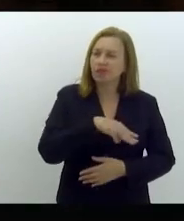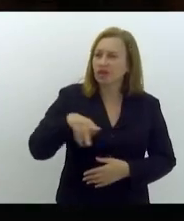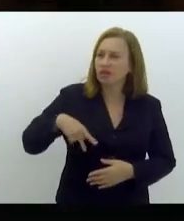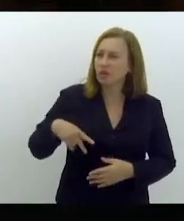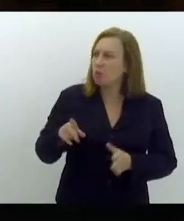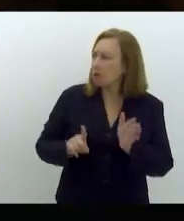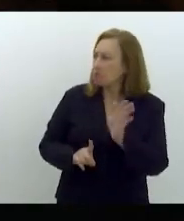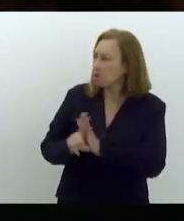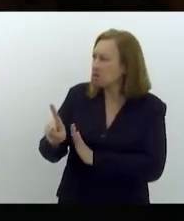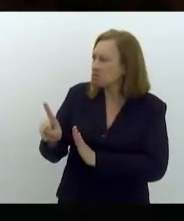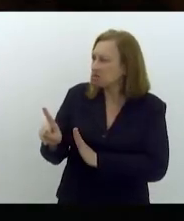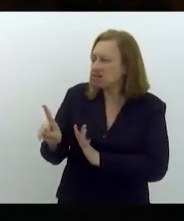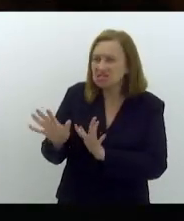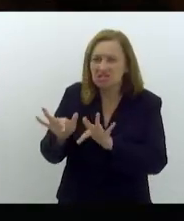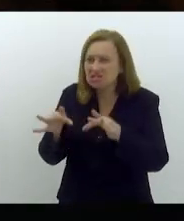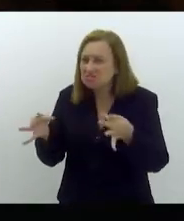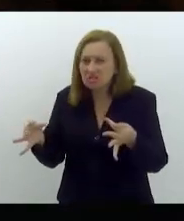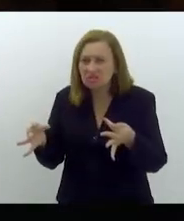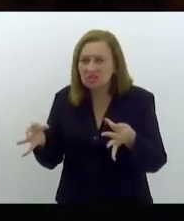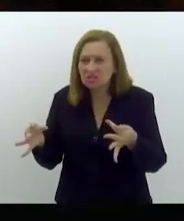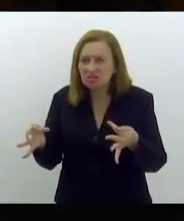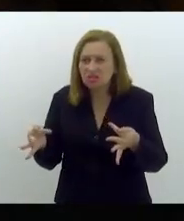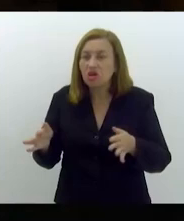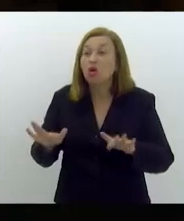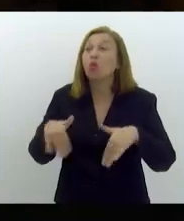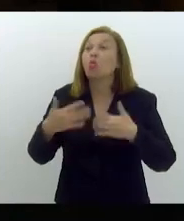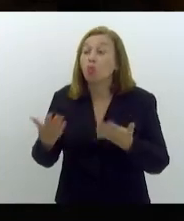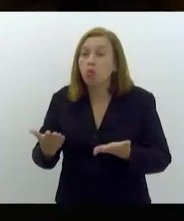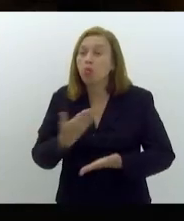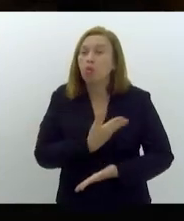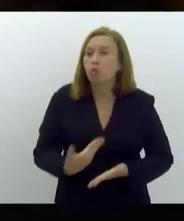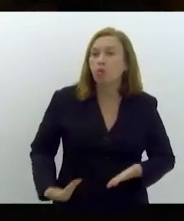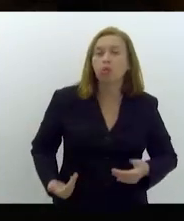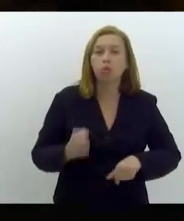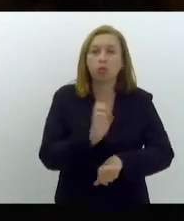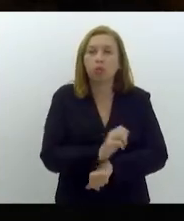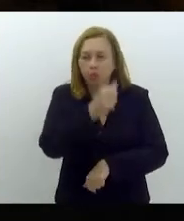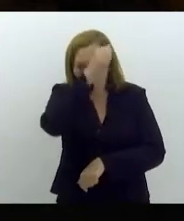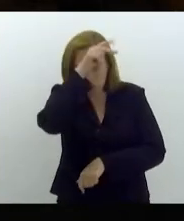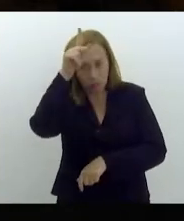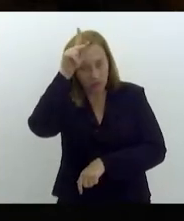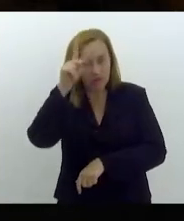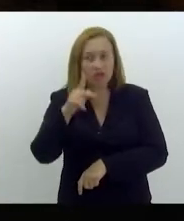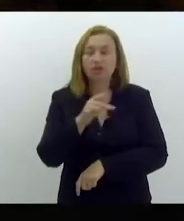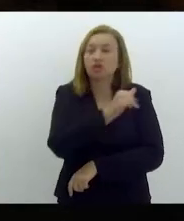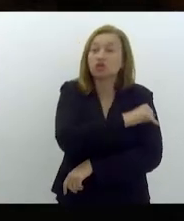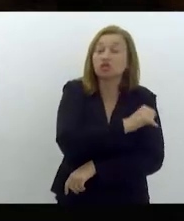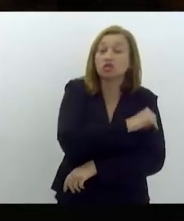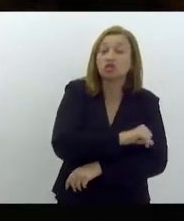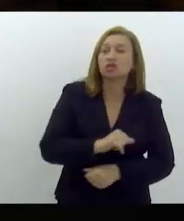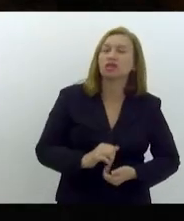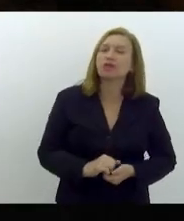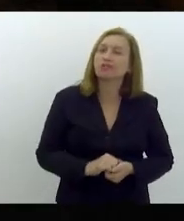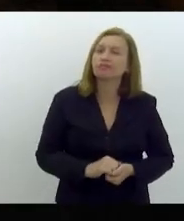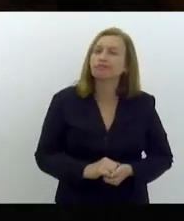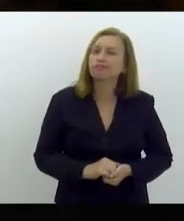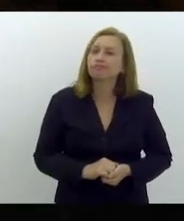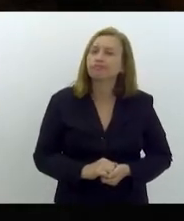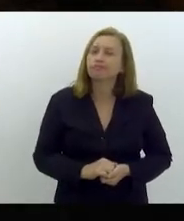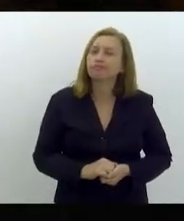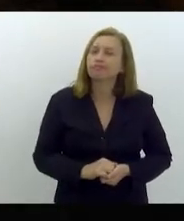uma pergunta que é muito simples Quando é que o governador do Estado e o prefeito do Rio de Janeiro Prefeito dessa cidade